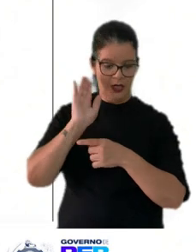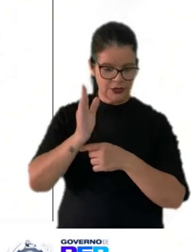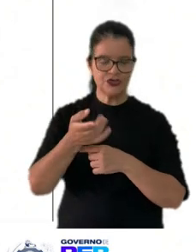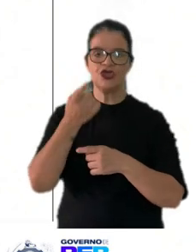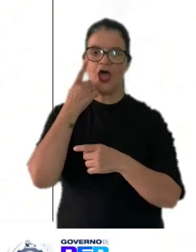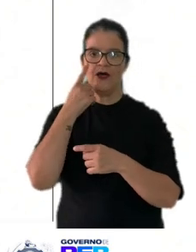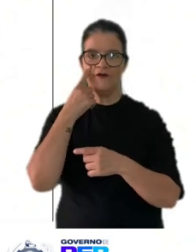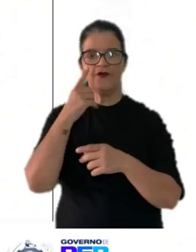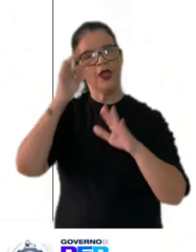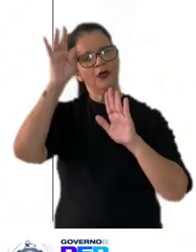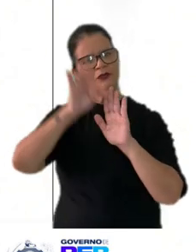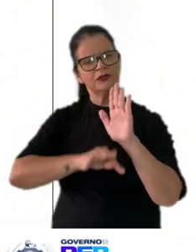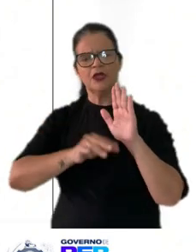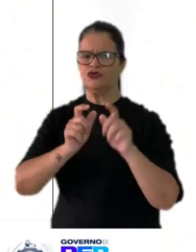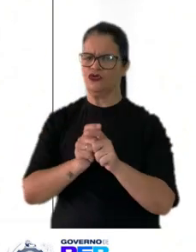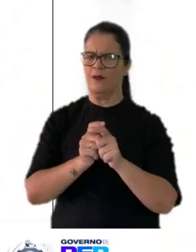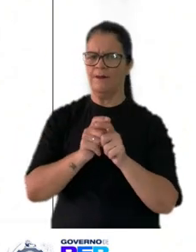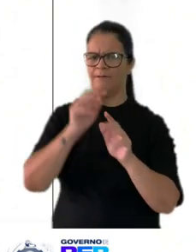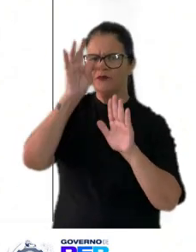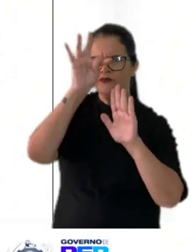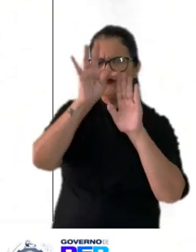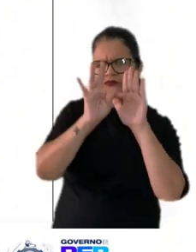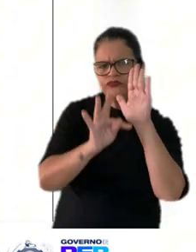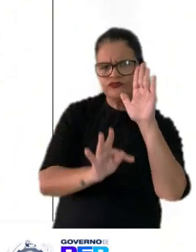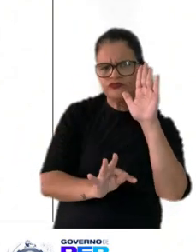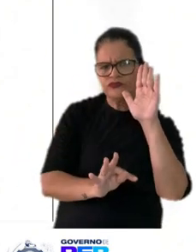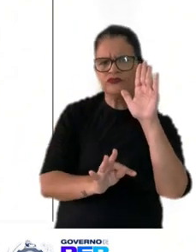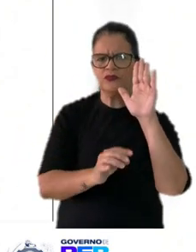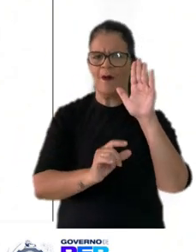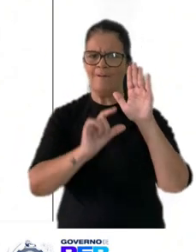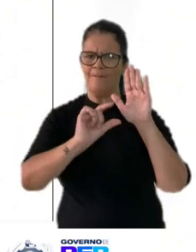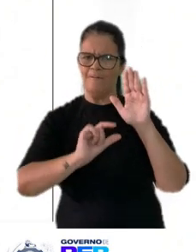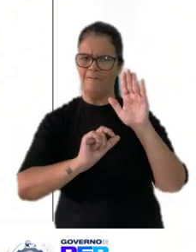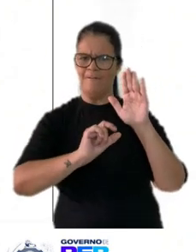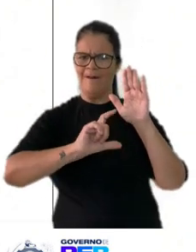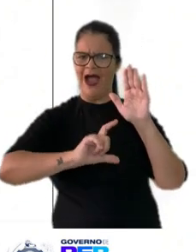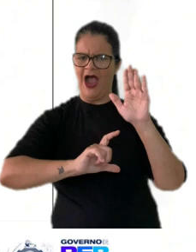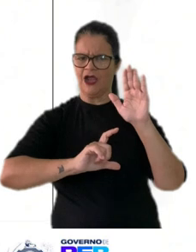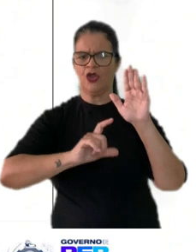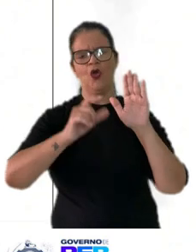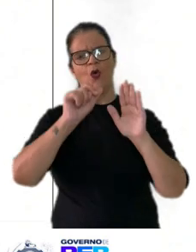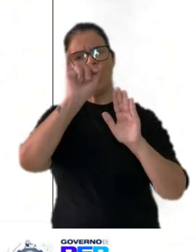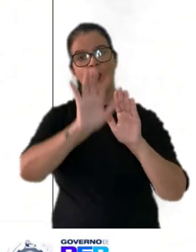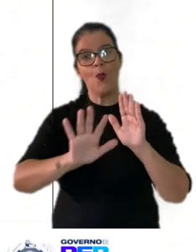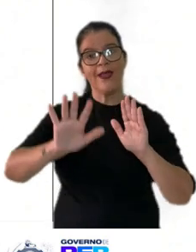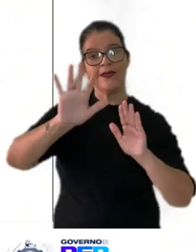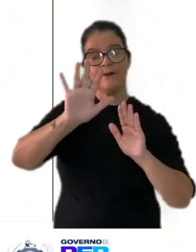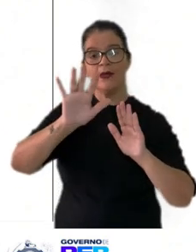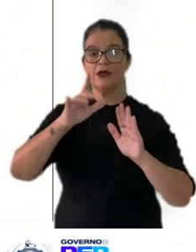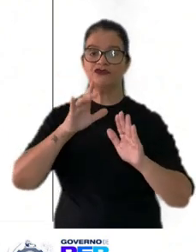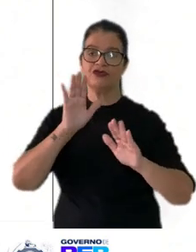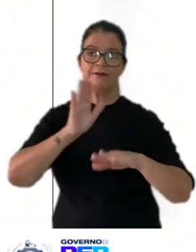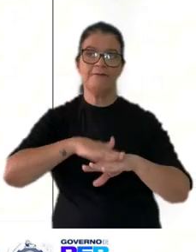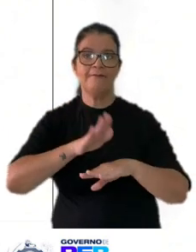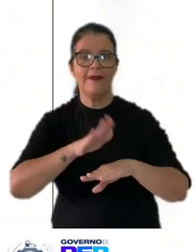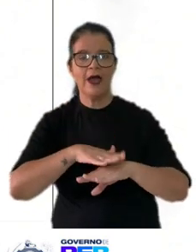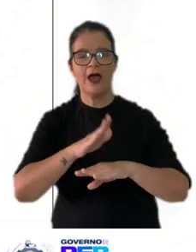um texto um pouco maior não é você vê aqui uma imagem que tá mais